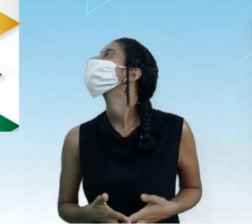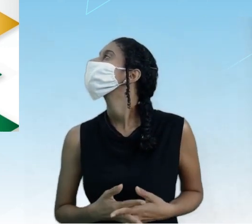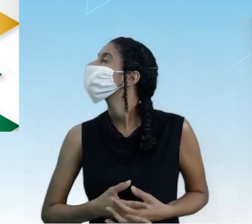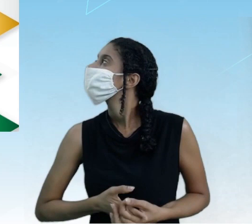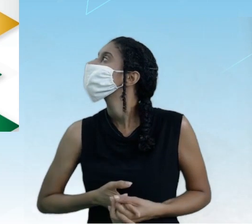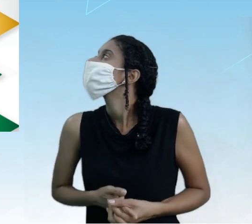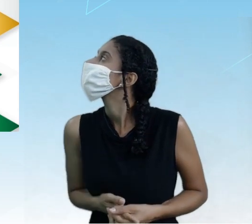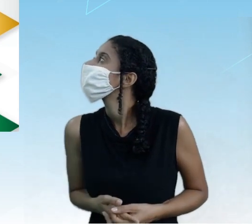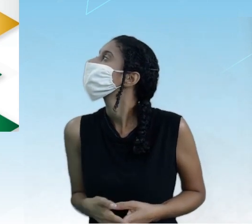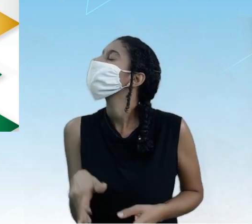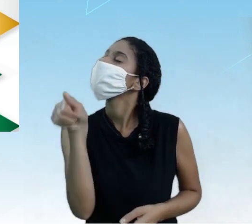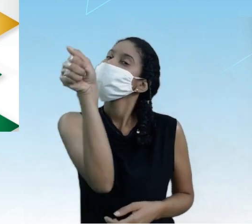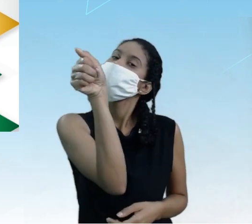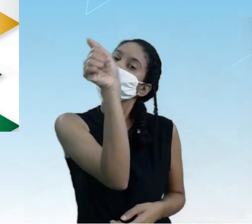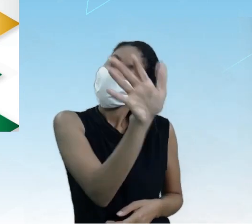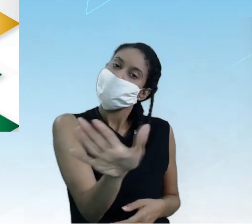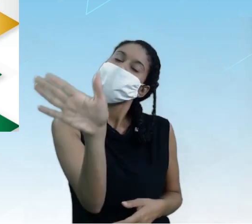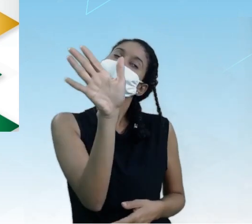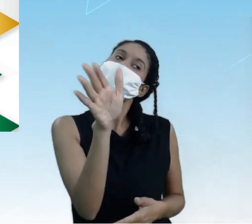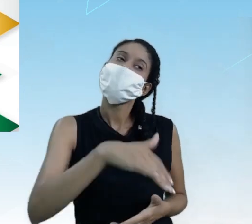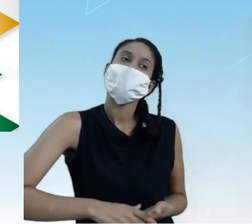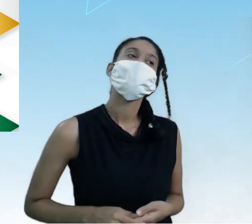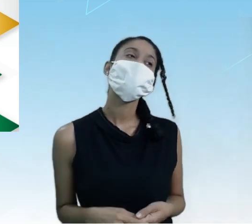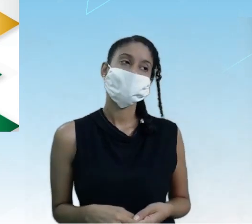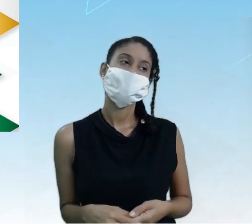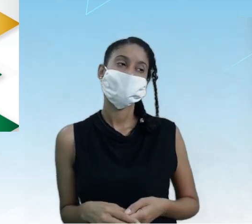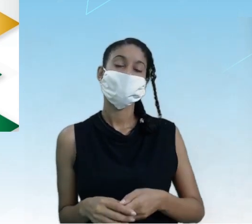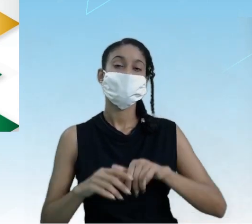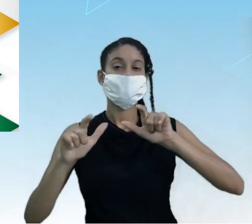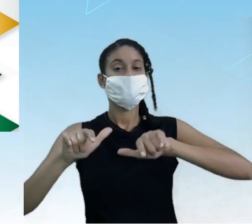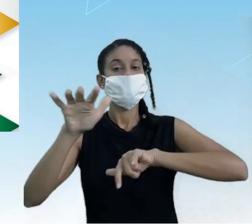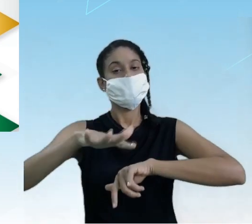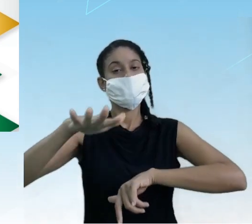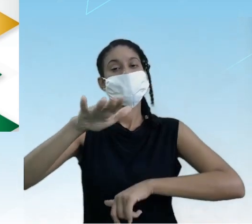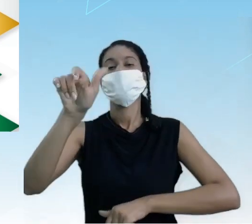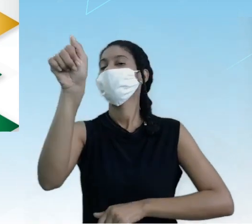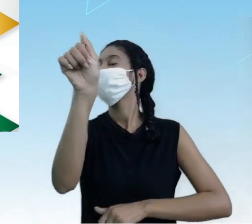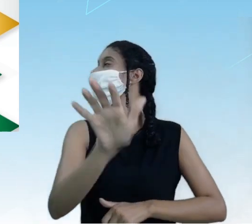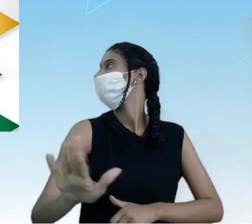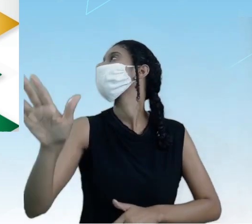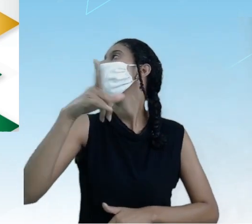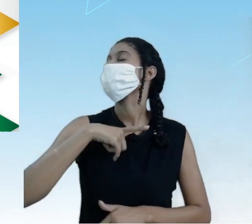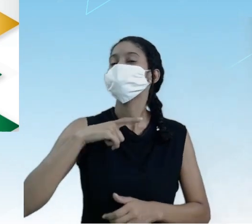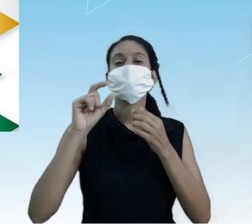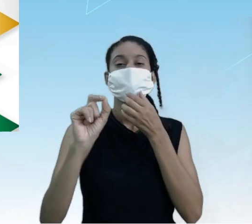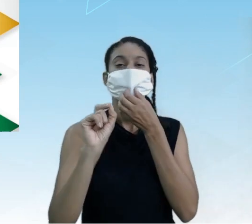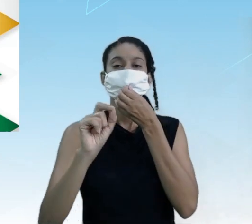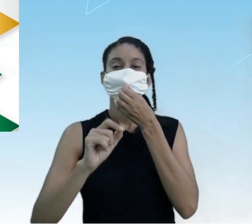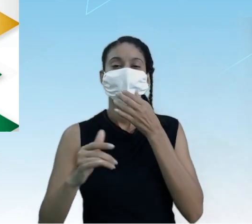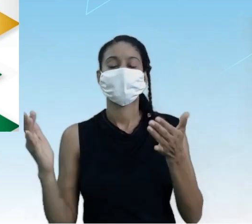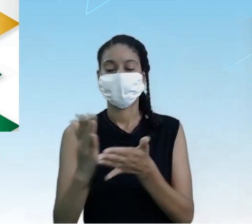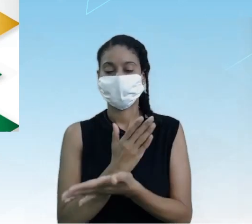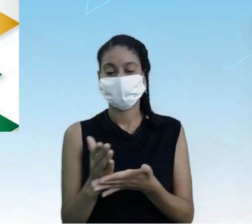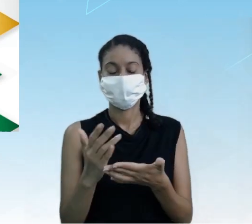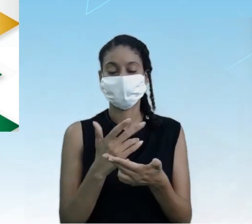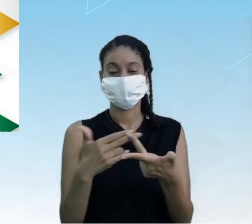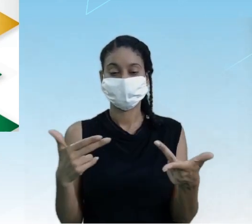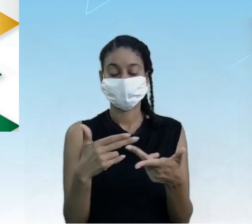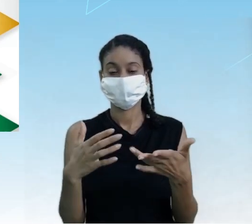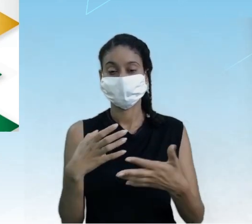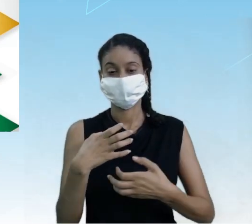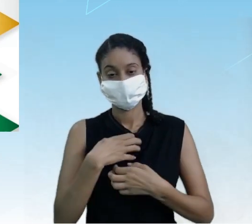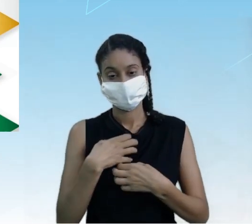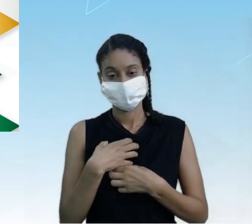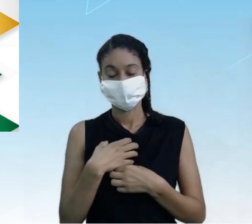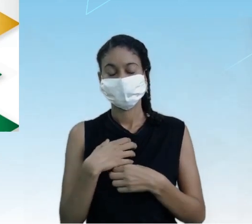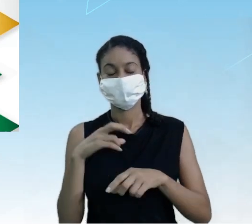para a Ásia. O continente asiático tem aí alguns inputs, né? Algumas provocações